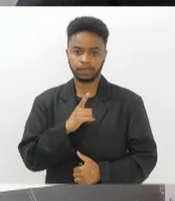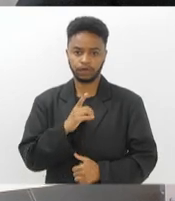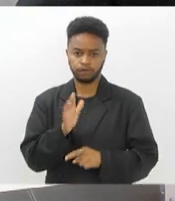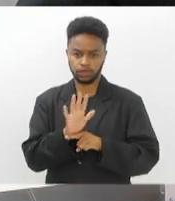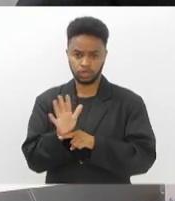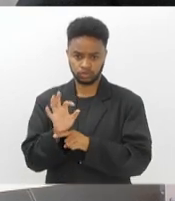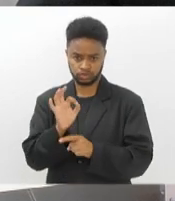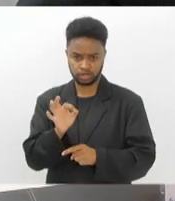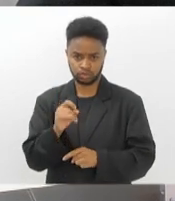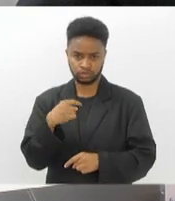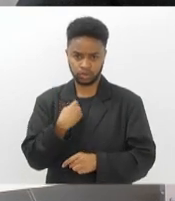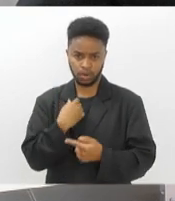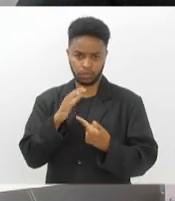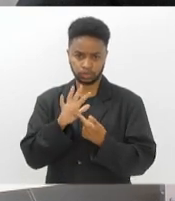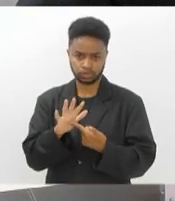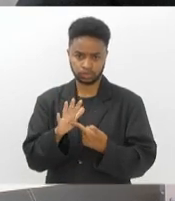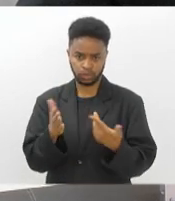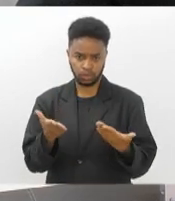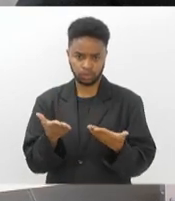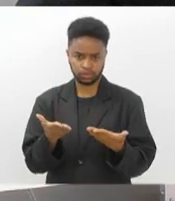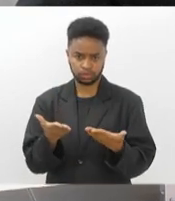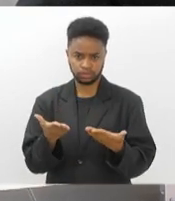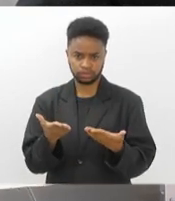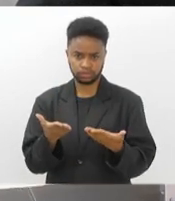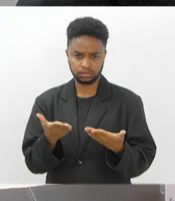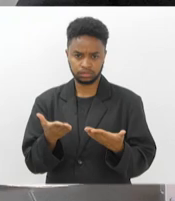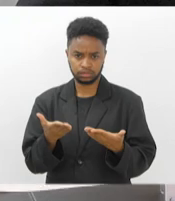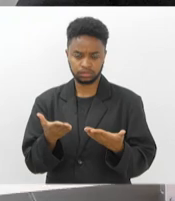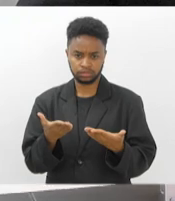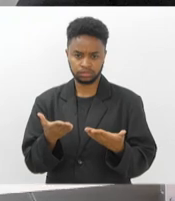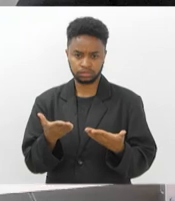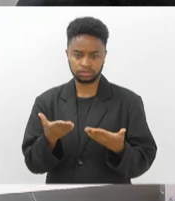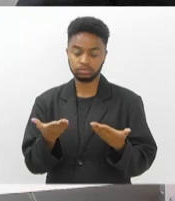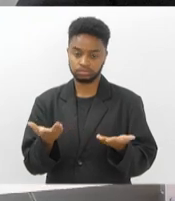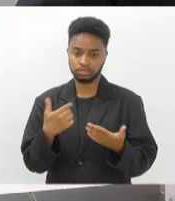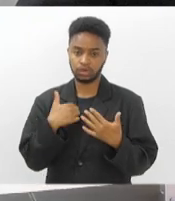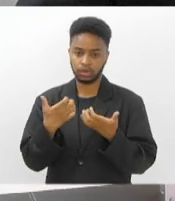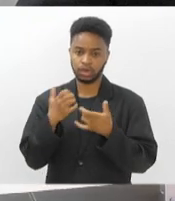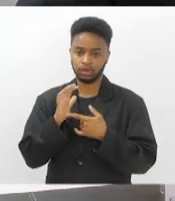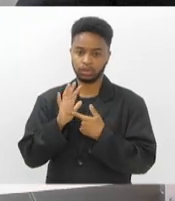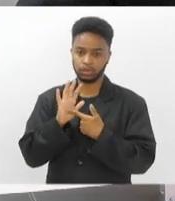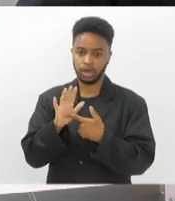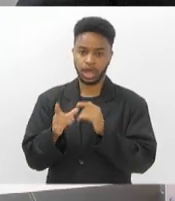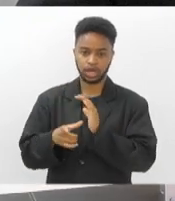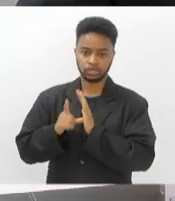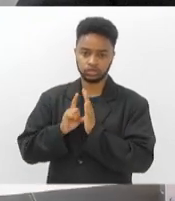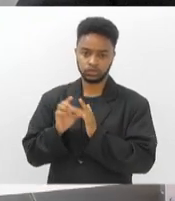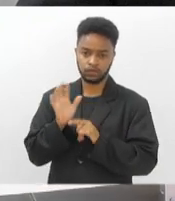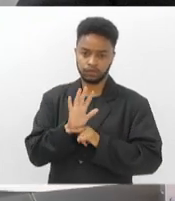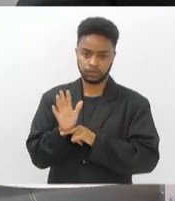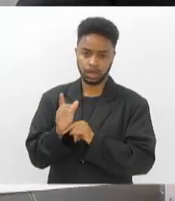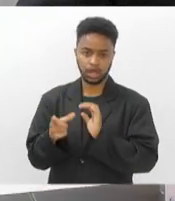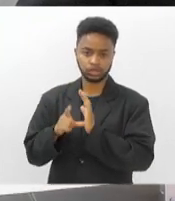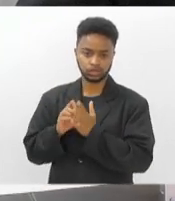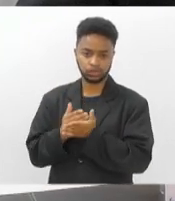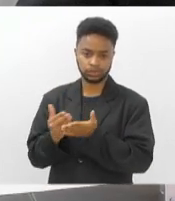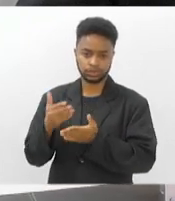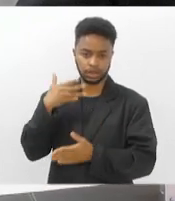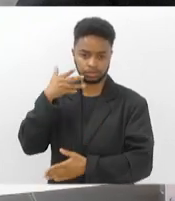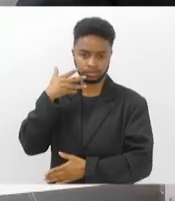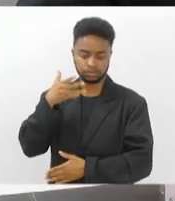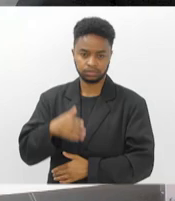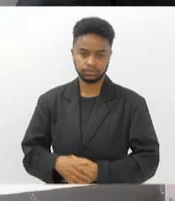vídeo que a gente vai apresentar não é já eu queria colocar o vídeo um pouco antes da da gente começar a falar talvez